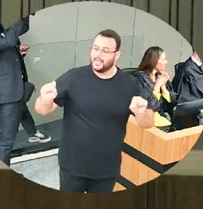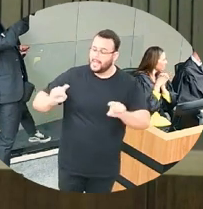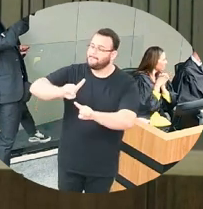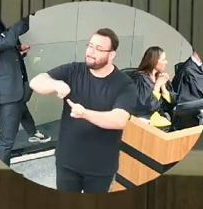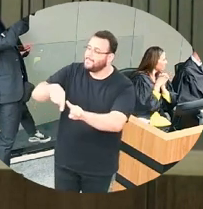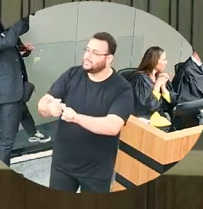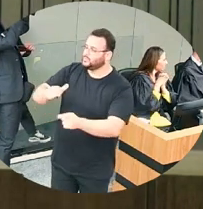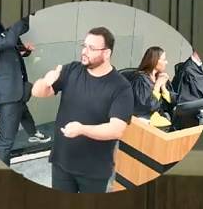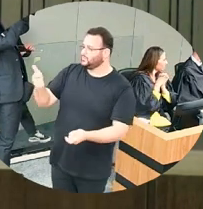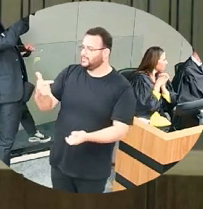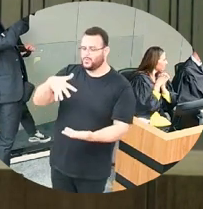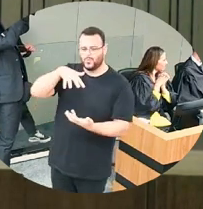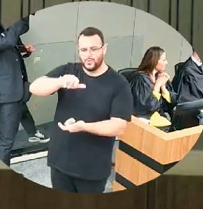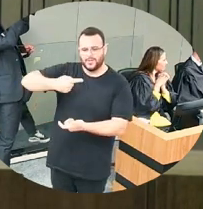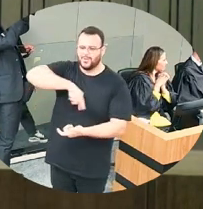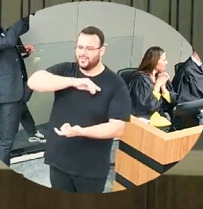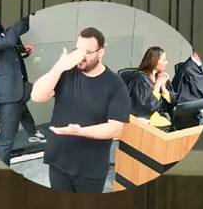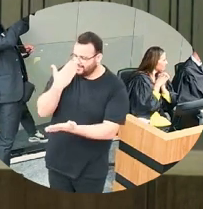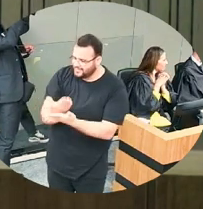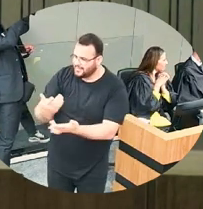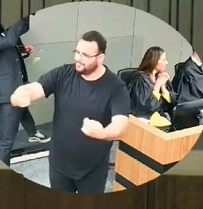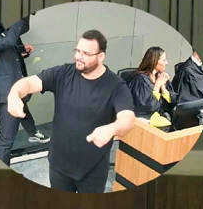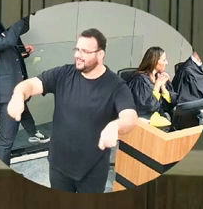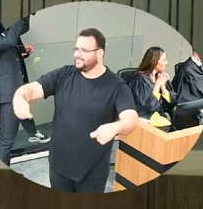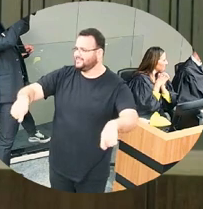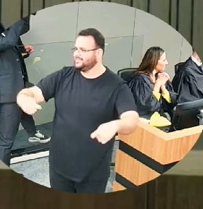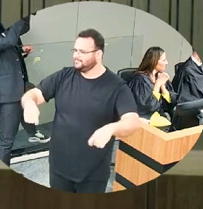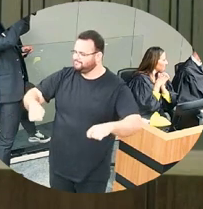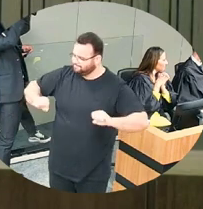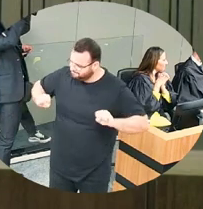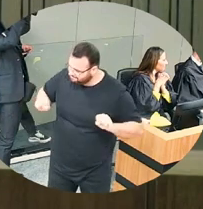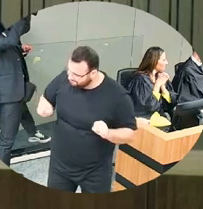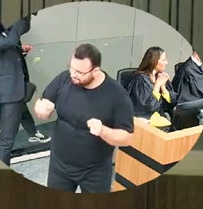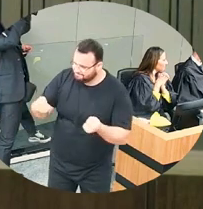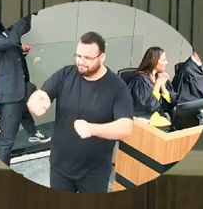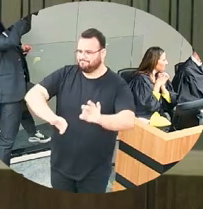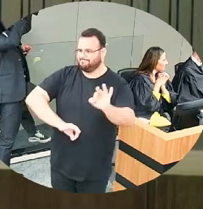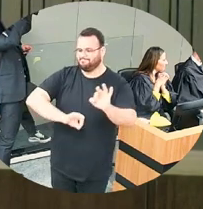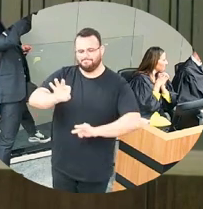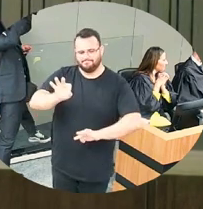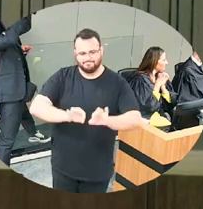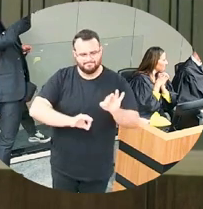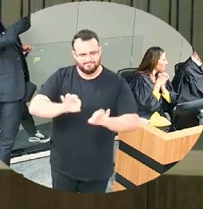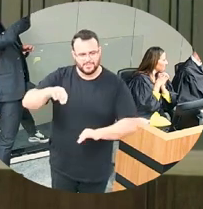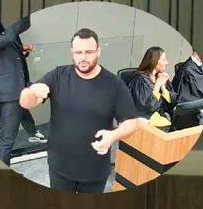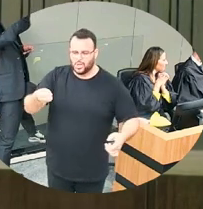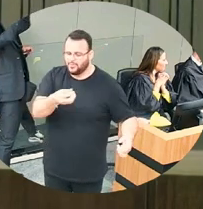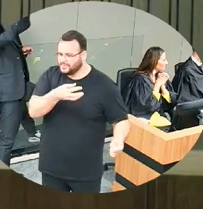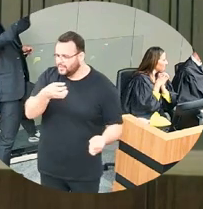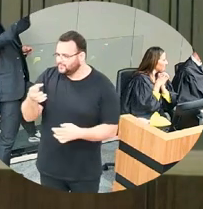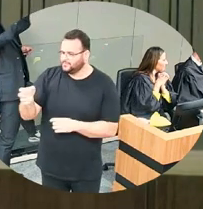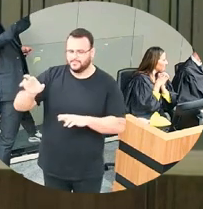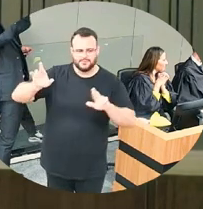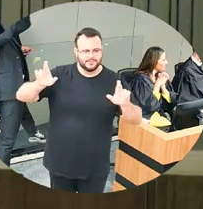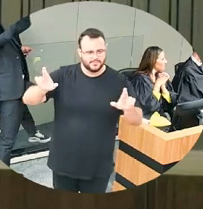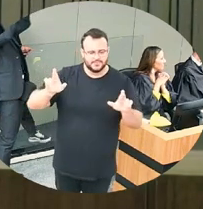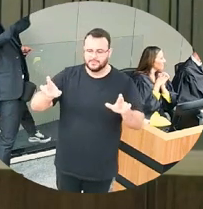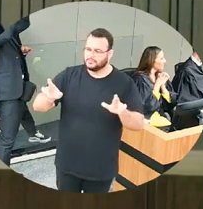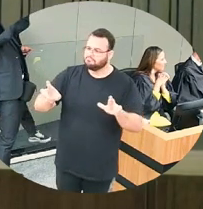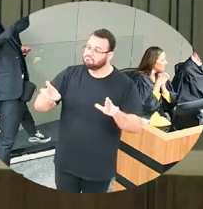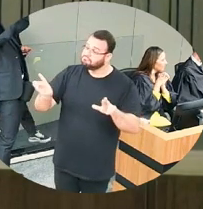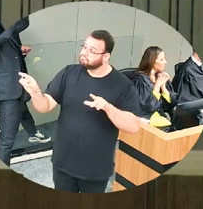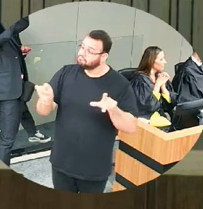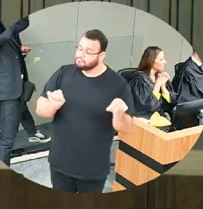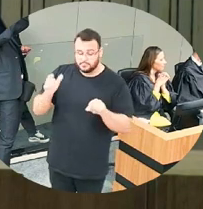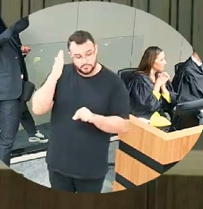mais do que nunca É Preciso Acreditar perseverar se preparar renovar esperanças e saber distinguir